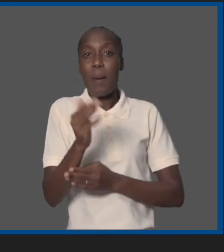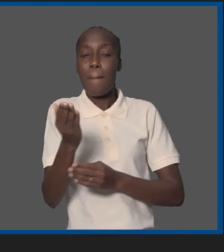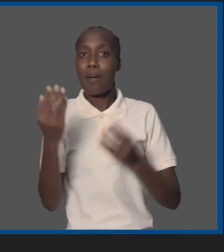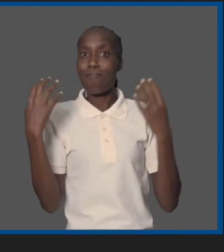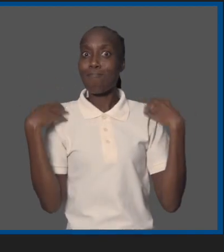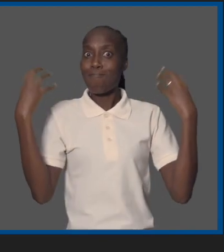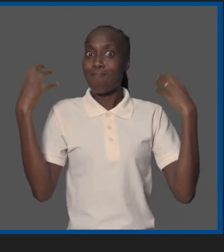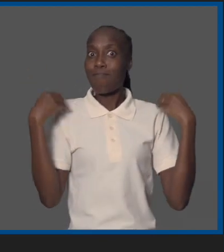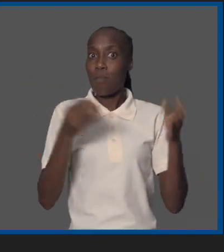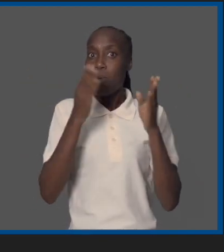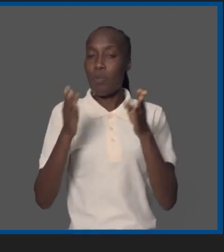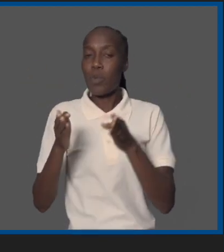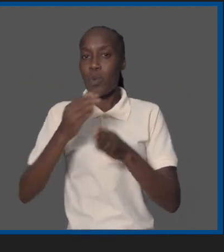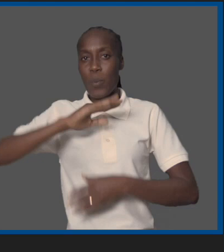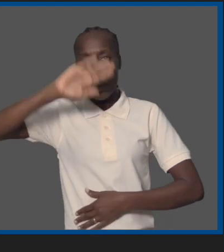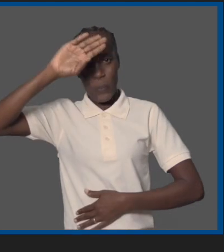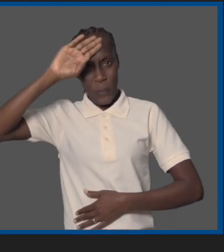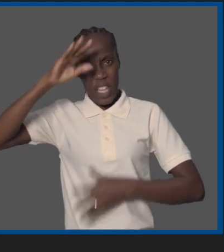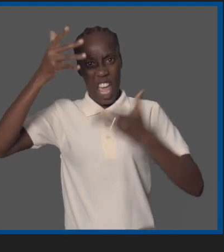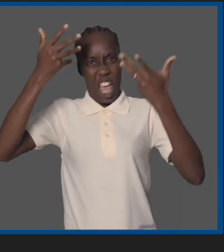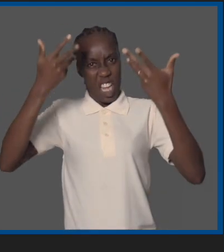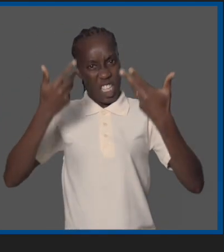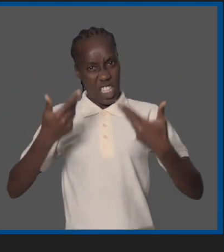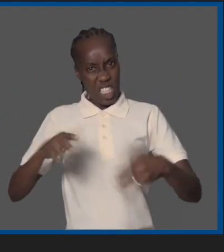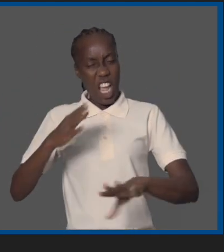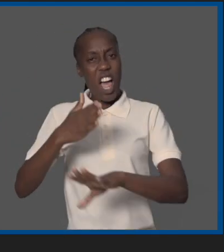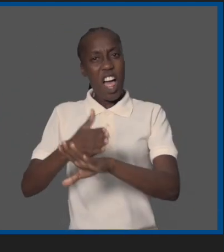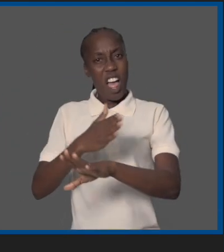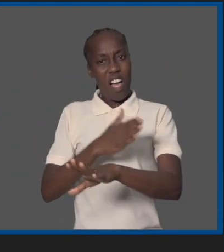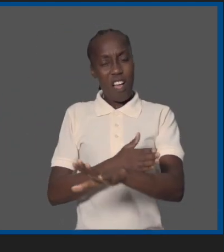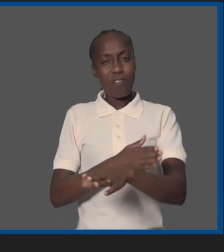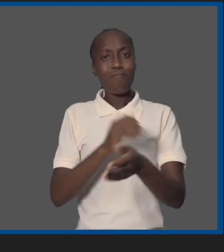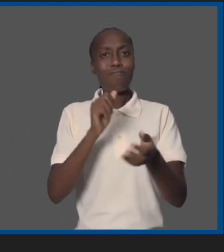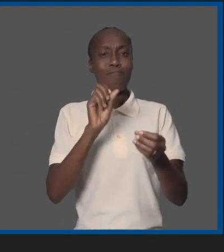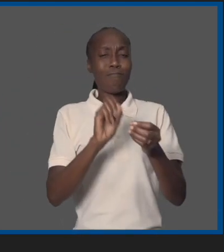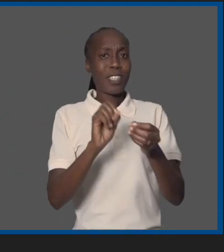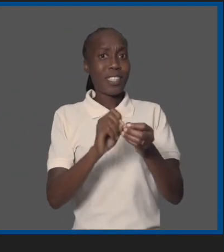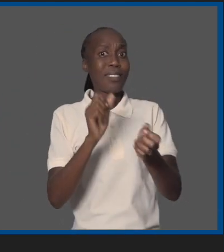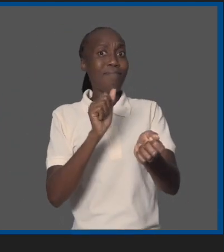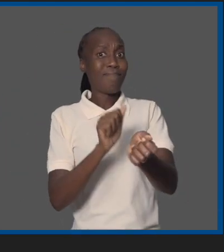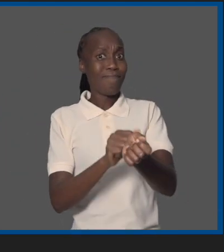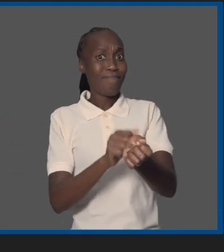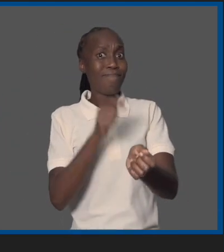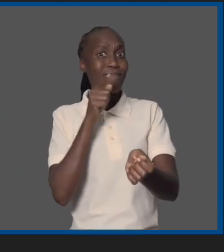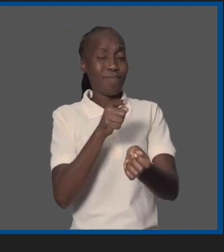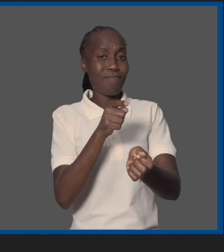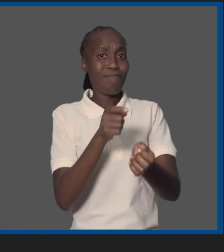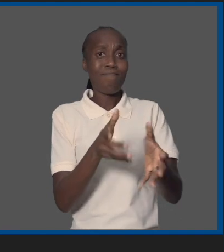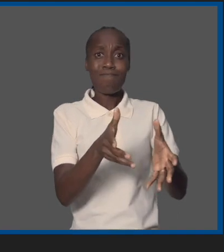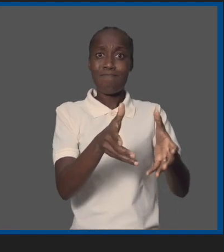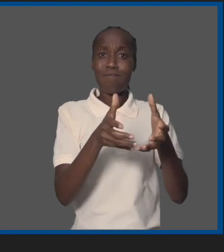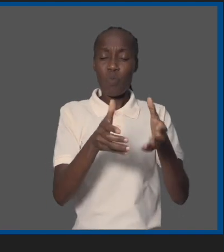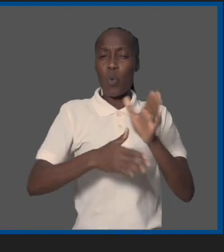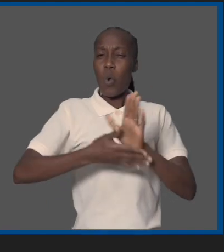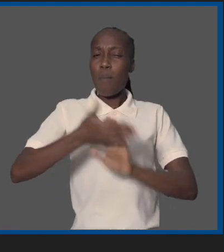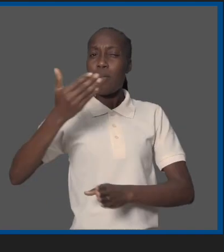Depois de serem profissionais dos aparelhos, eles vêm treinar. Também, antes mesmo de ser confeccionado dos aparelhos,